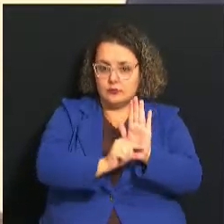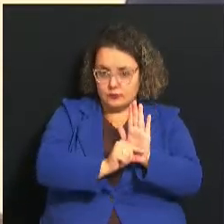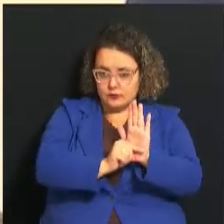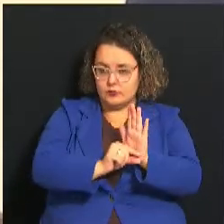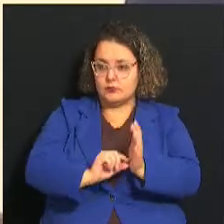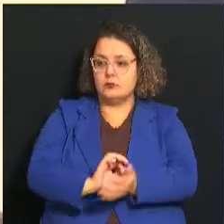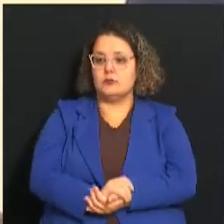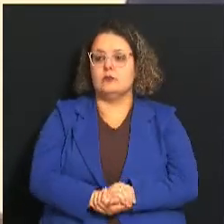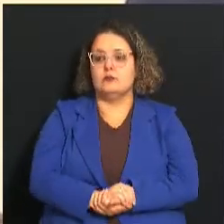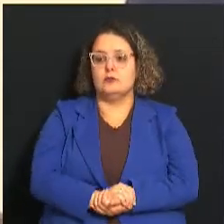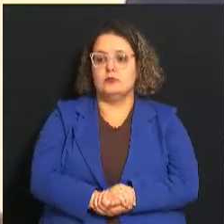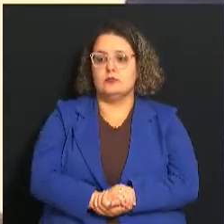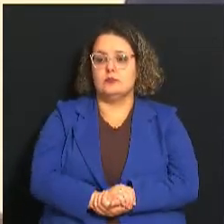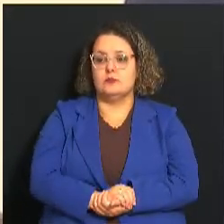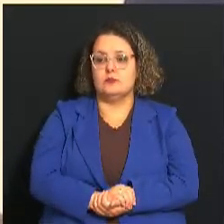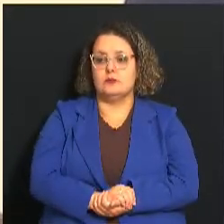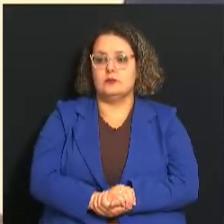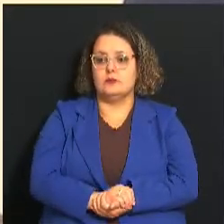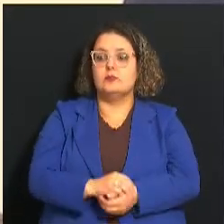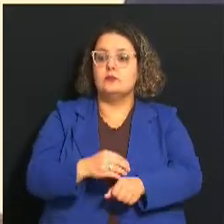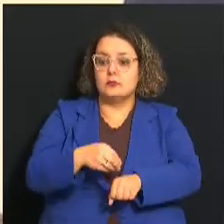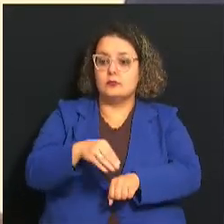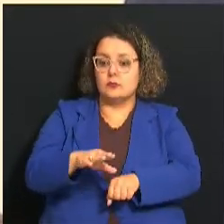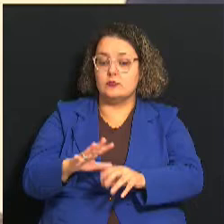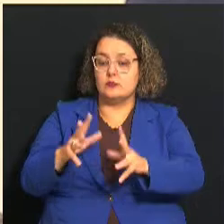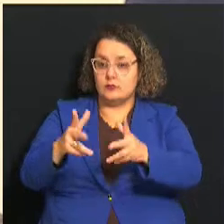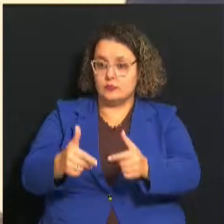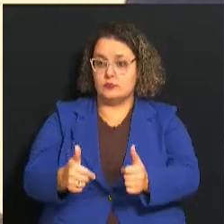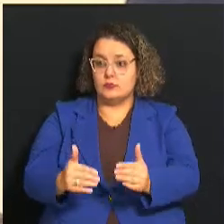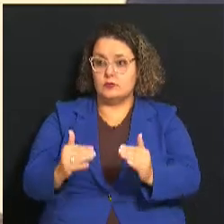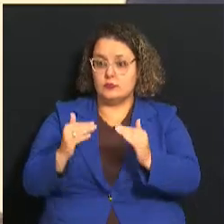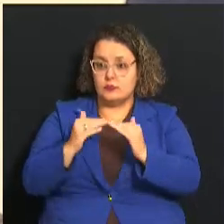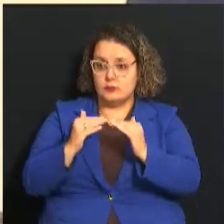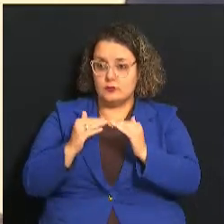Então, eu, como encaminhamento, se todos concordarem,